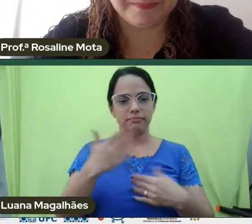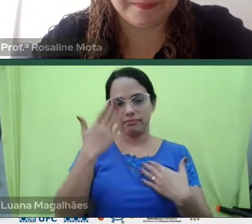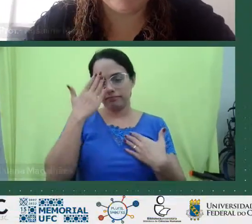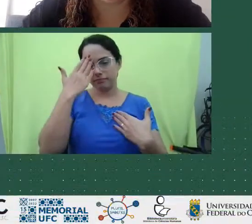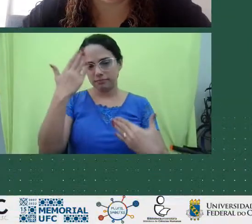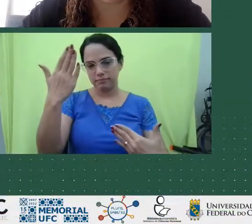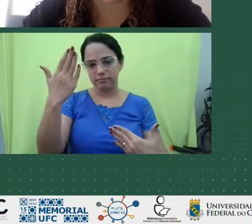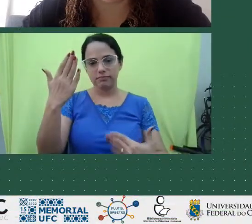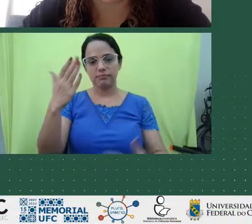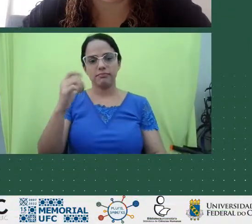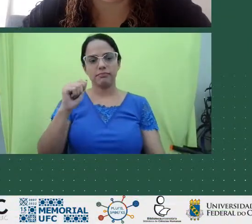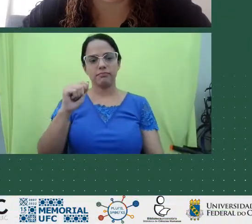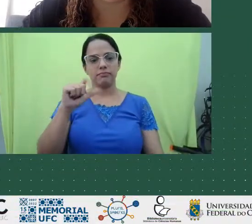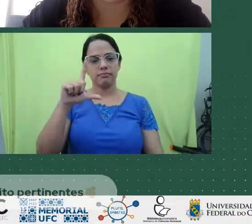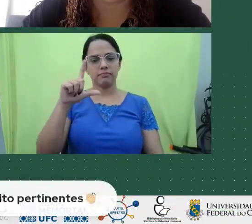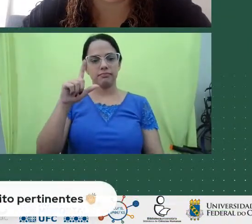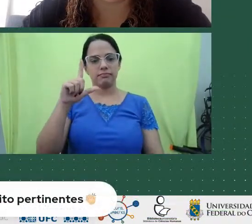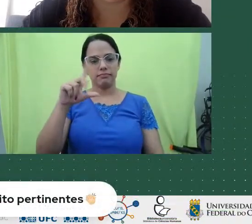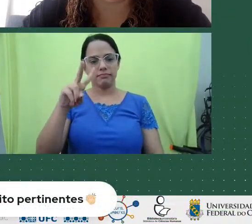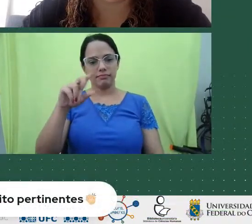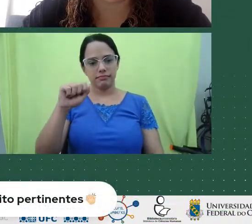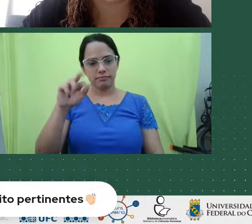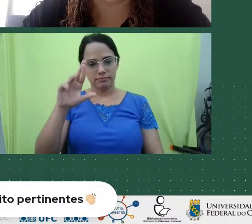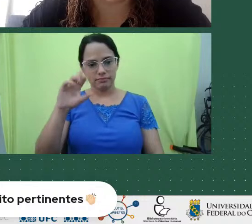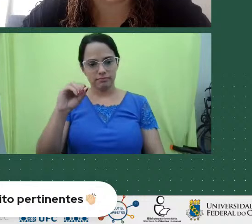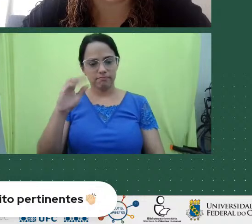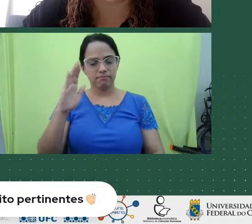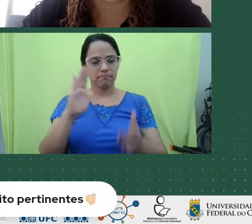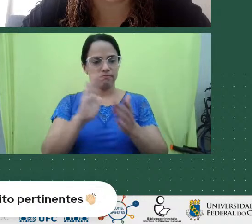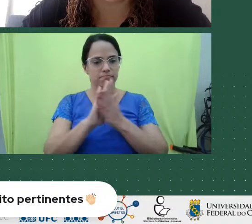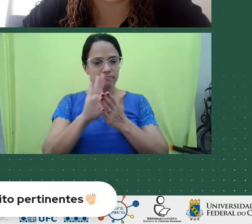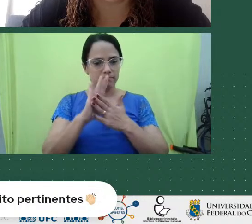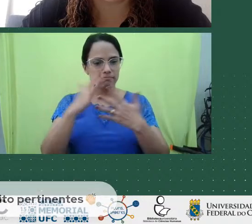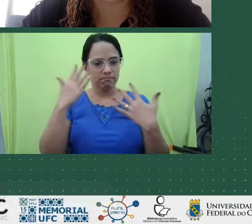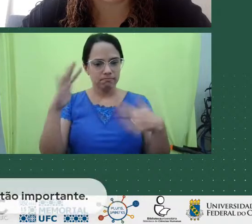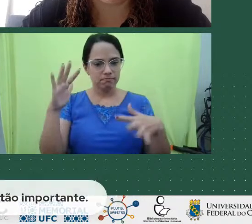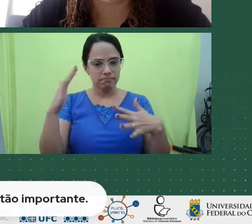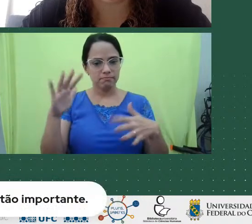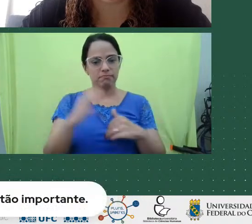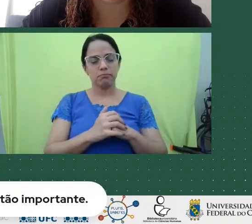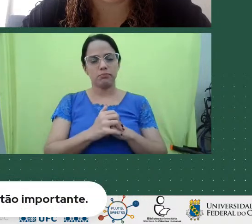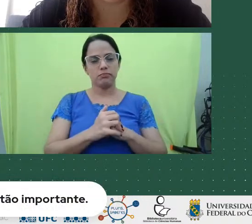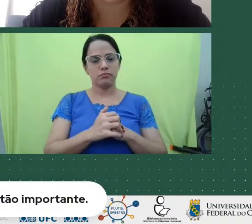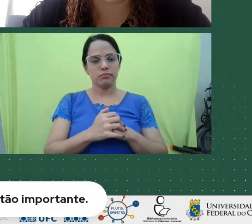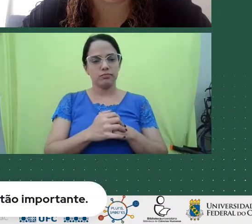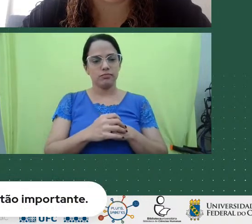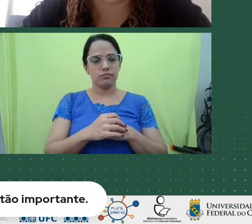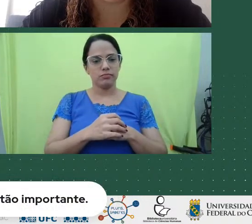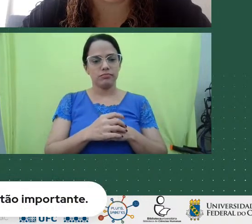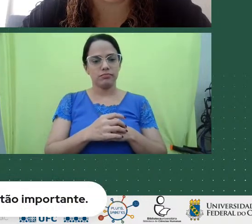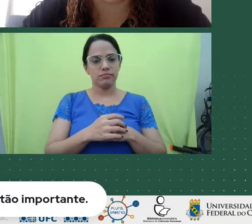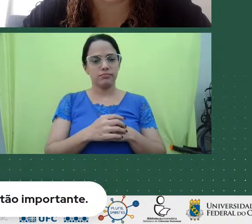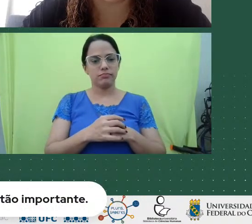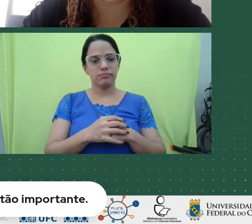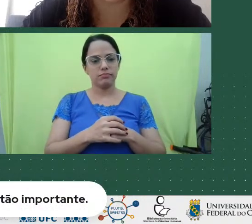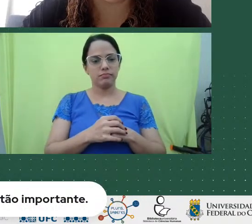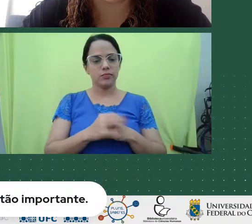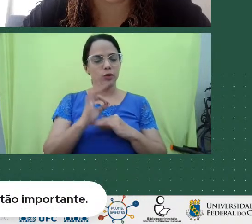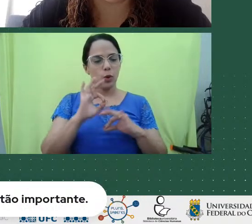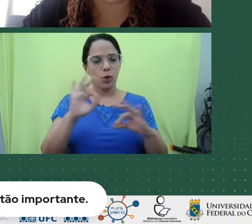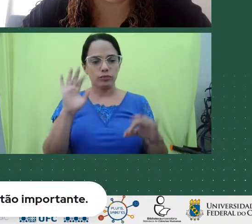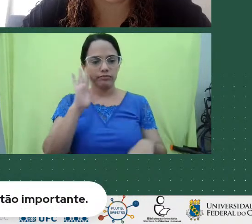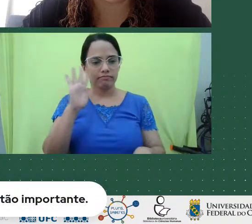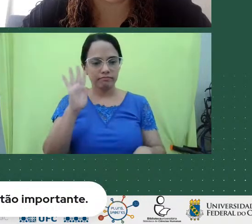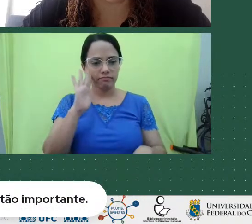O Álvaro agradecendo, parabenizando. A Raniane também, ótimas reflexões. É, e nós temos